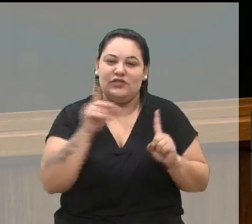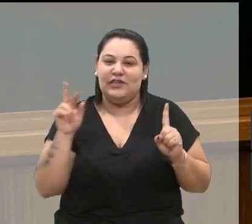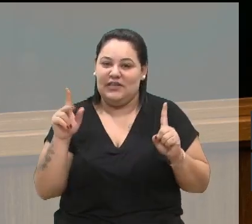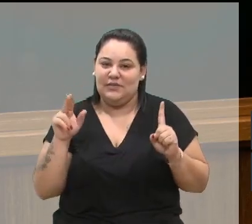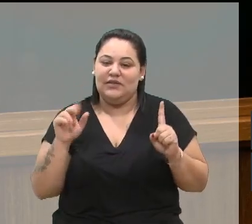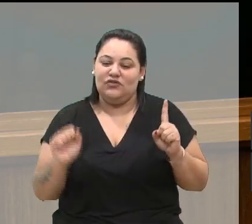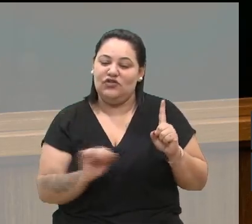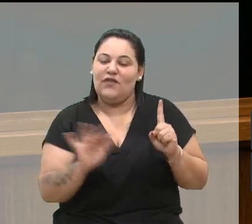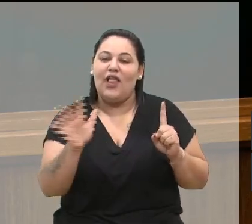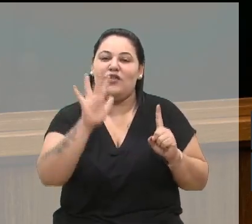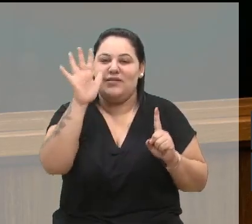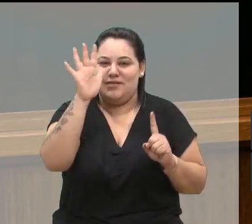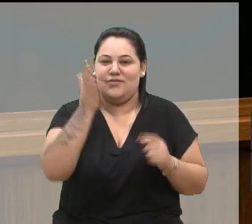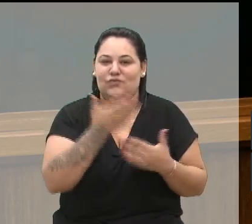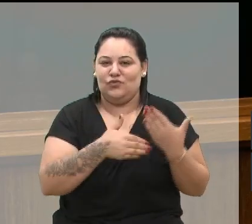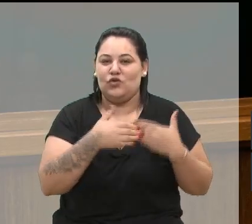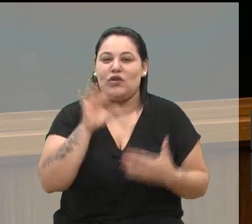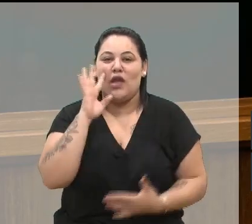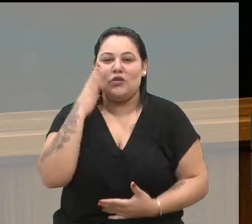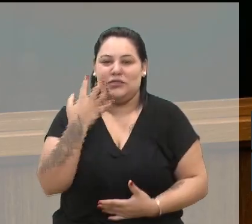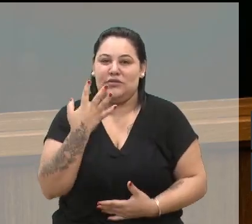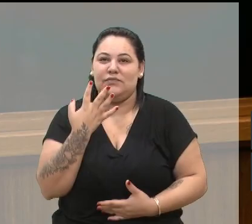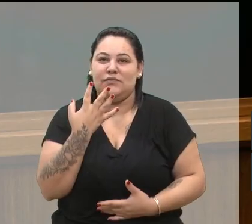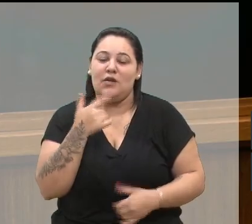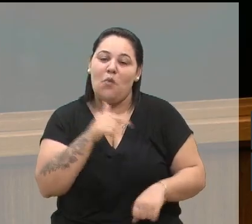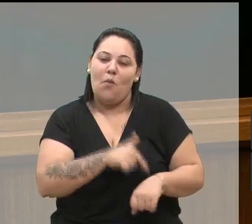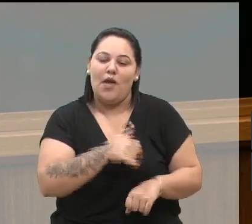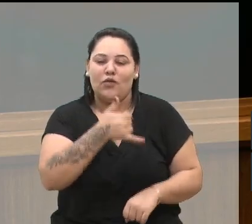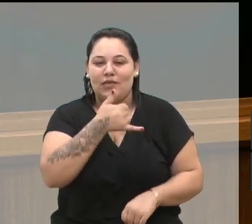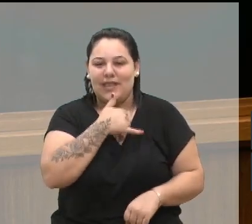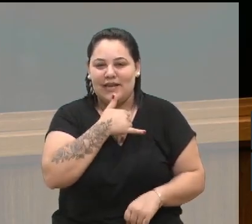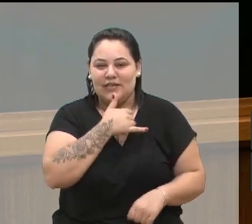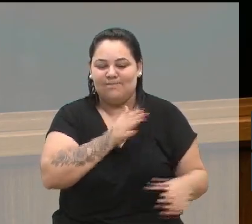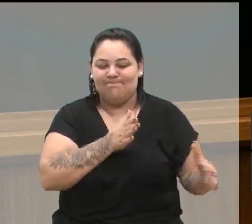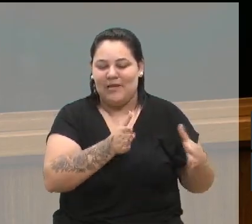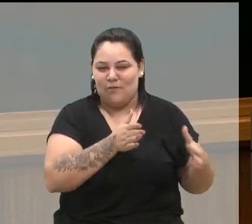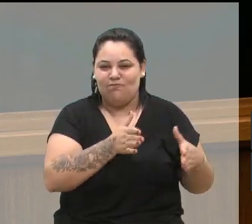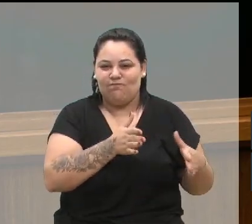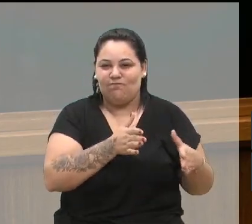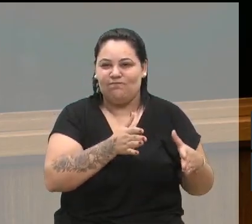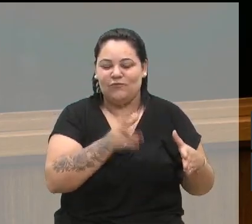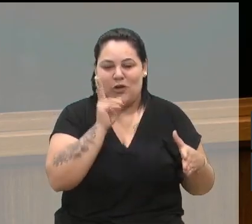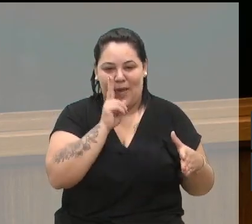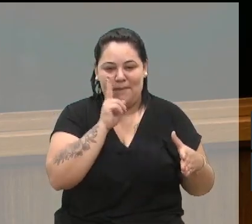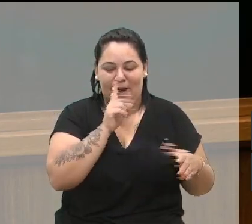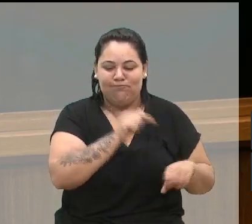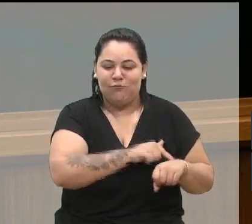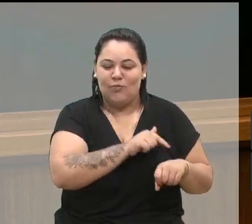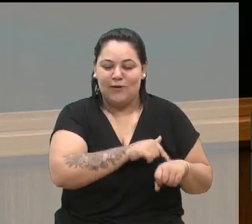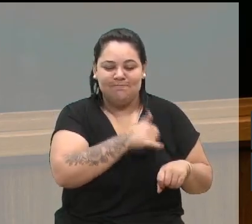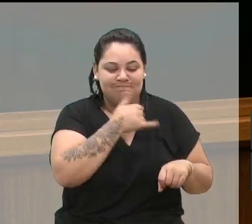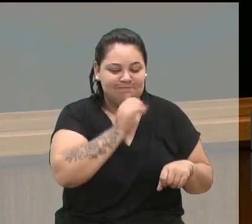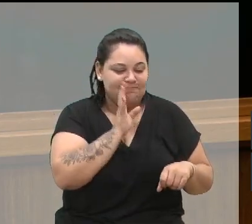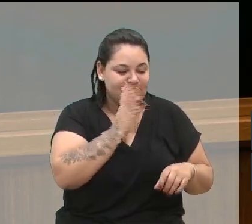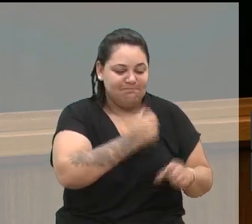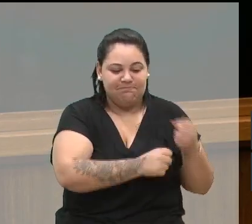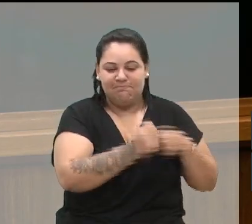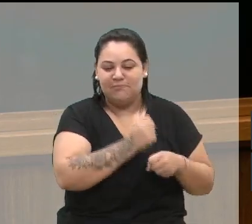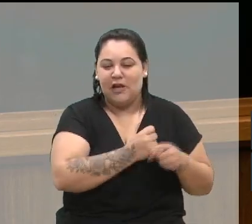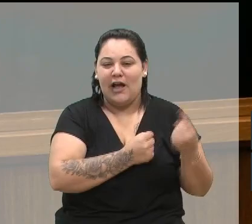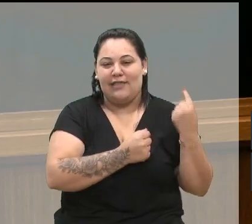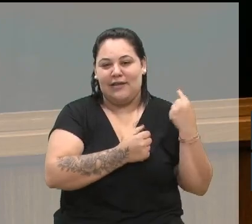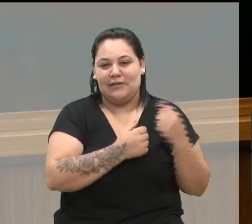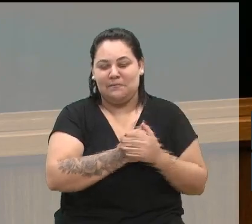de valorização daquele momento tão triste, de lembrança daquele momento triste. E falando